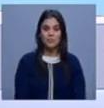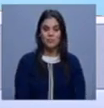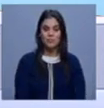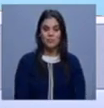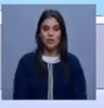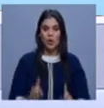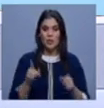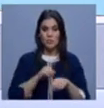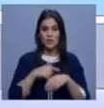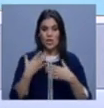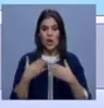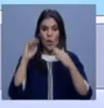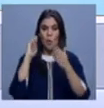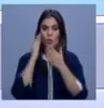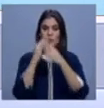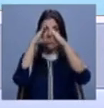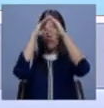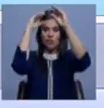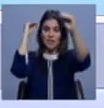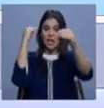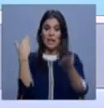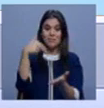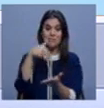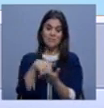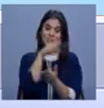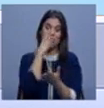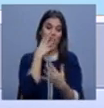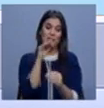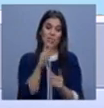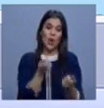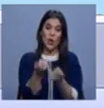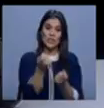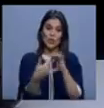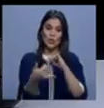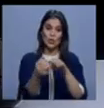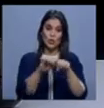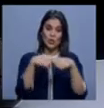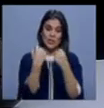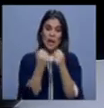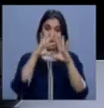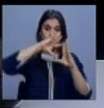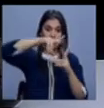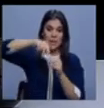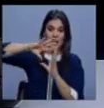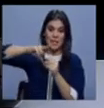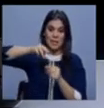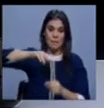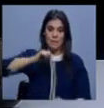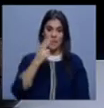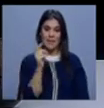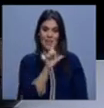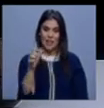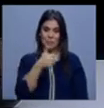Começa a partir de agora a última fronteira. Está connosco, como é habitual, o coordenador da Sociedade Planetária, Miguel Gonçalves. Bom dia, Miguel.